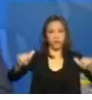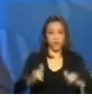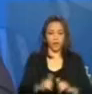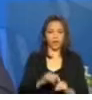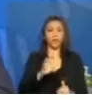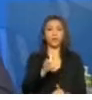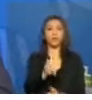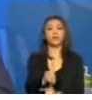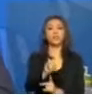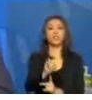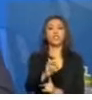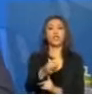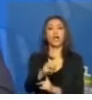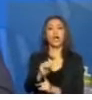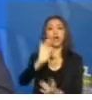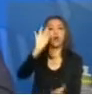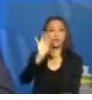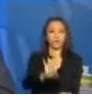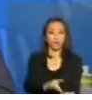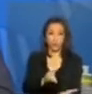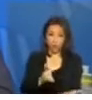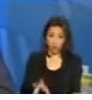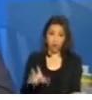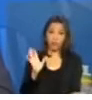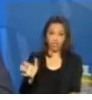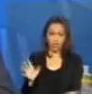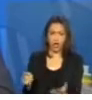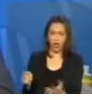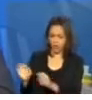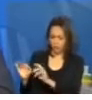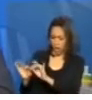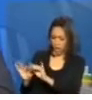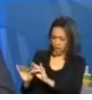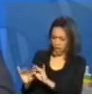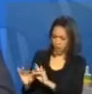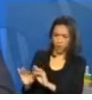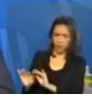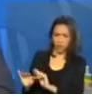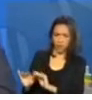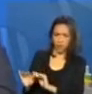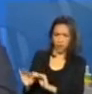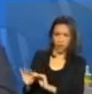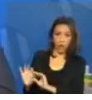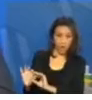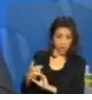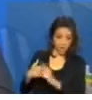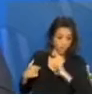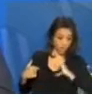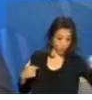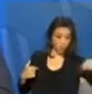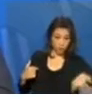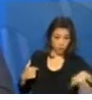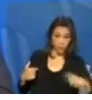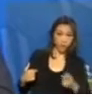Oficial Extraordinário. Ele está na fase conclusiva, eu saio daqui, vou assinar o documento.